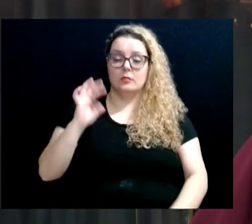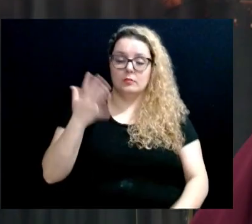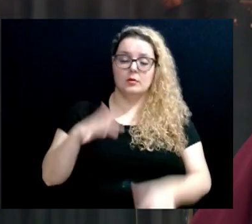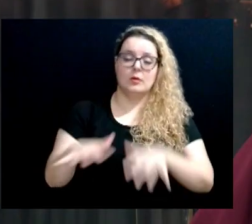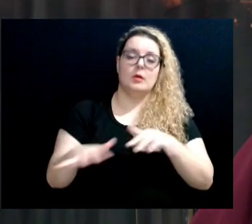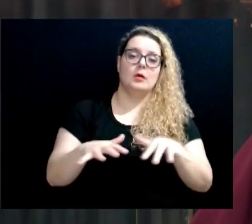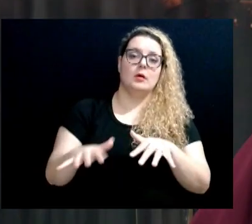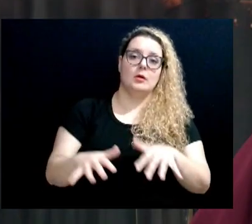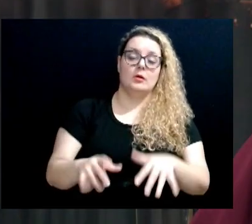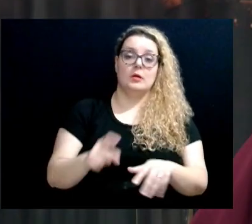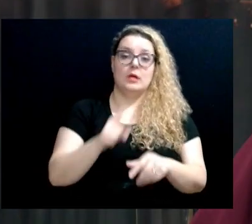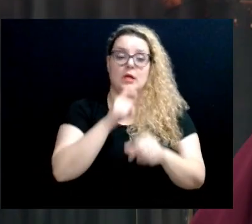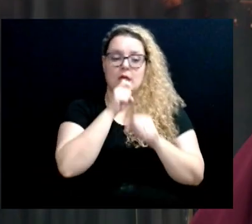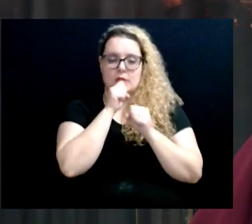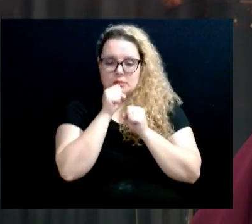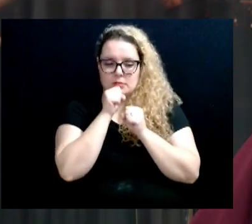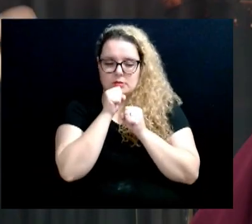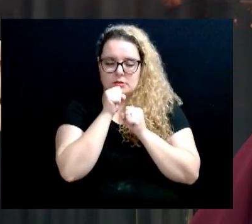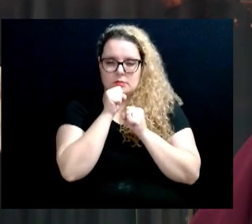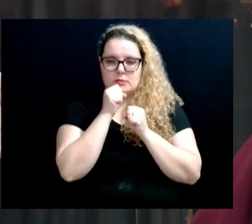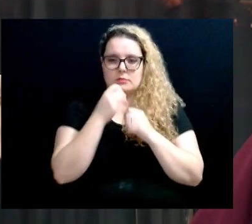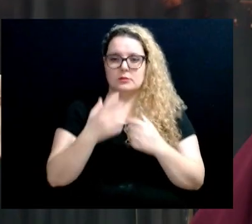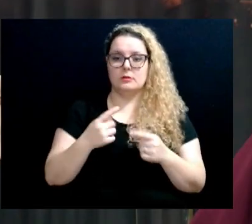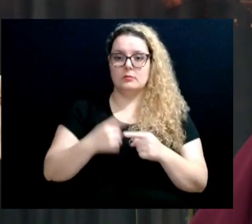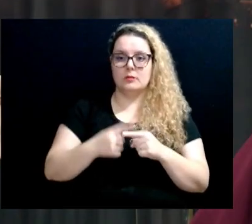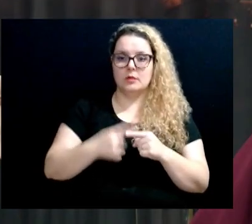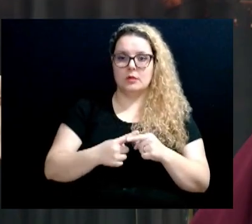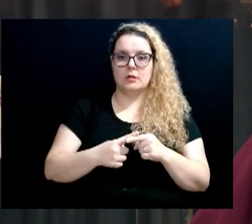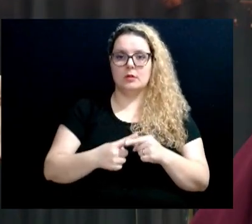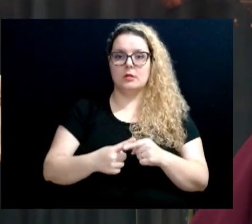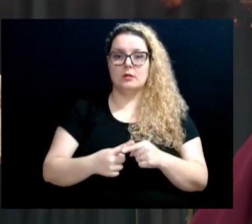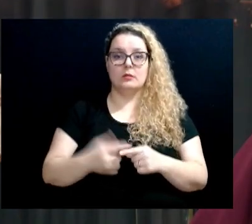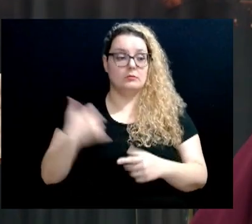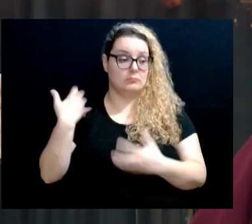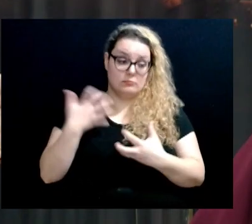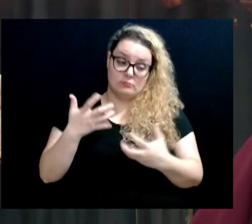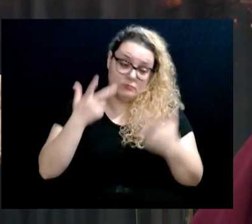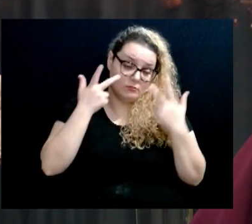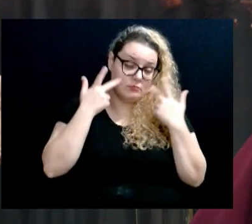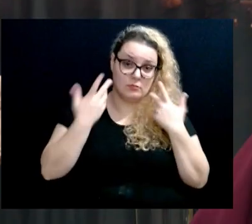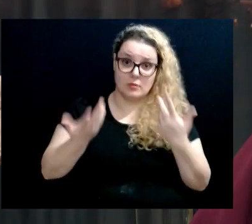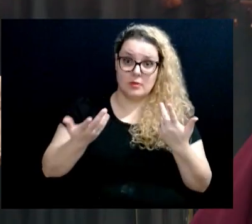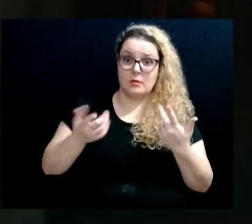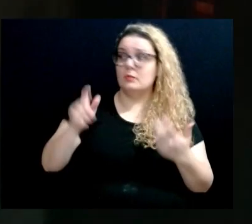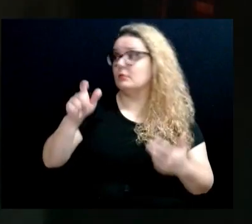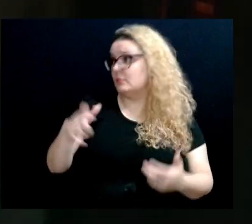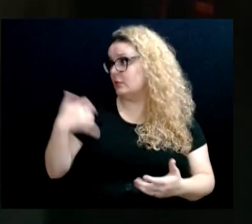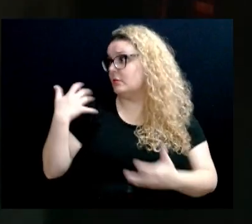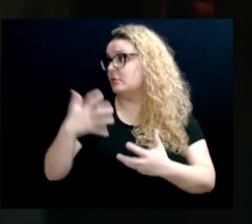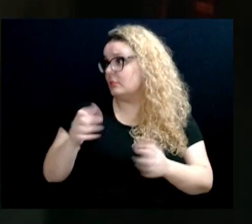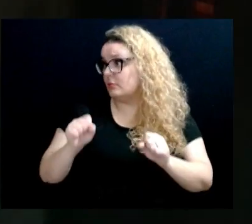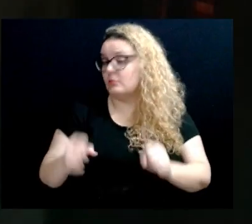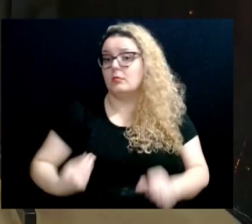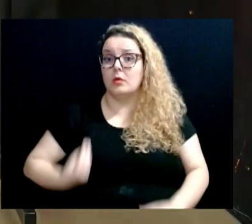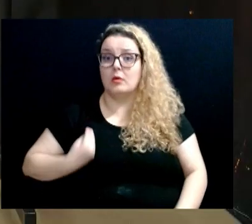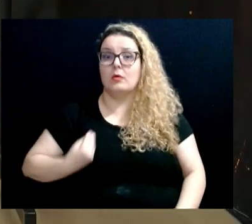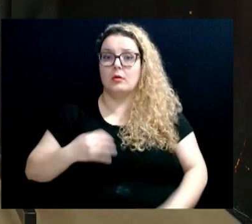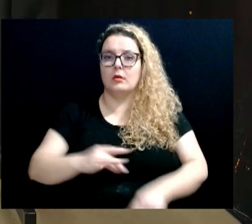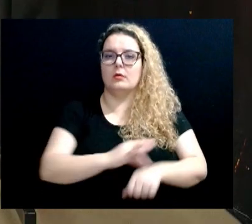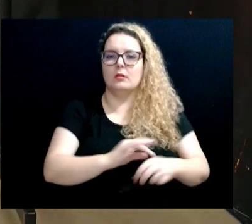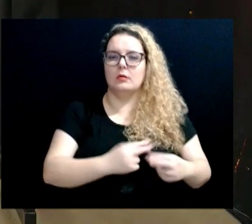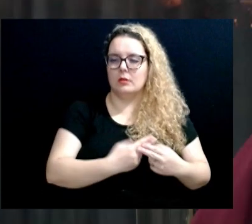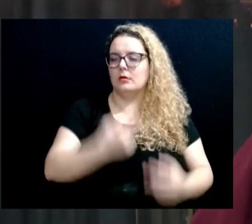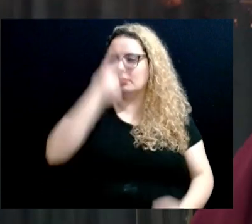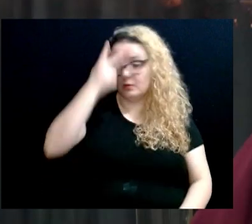inveja, né? Porque o envelhecer faz parte. E a pessoa que está envelhecendo, de repente, pode estar vivendo um luto com ela mesma. Com ela mesma